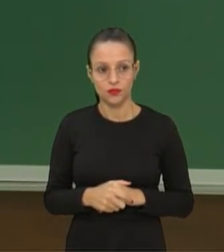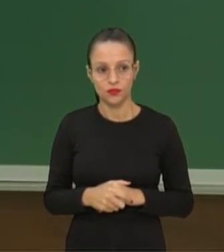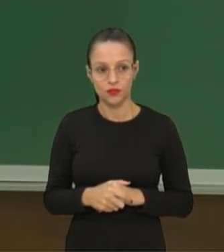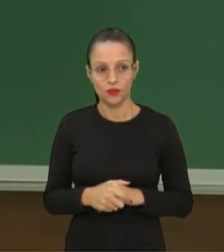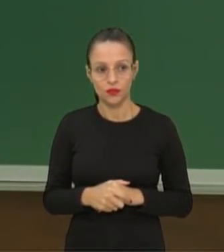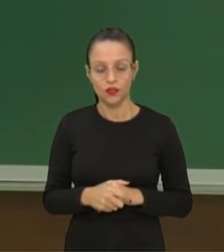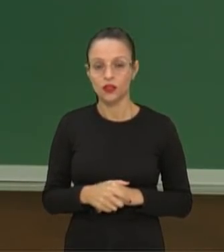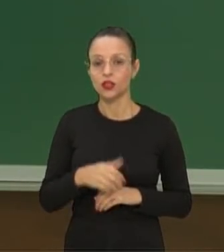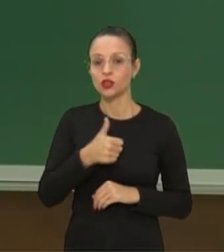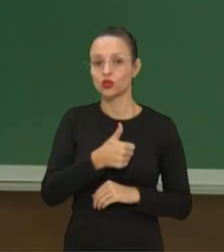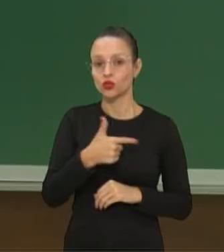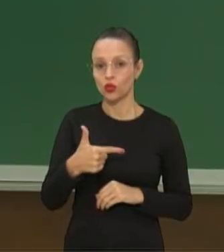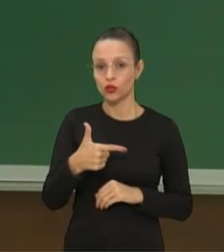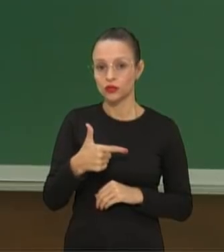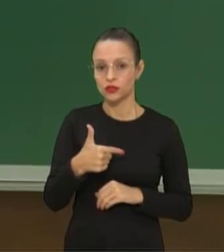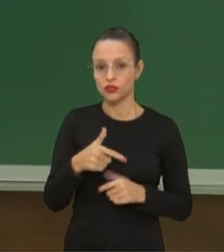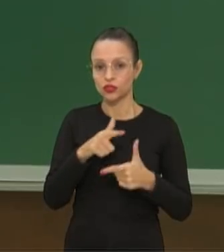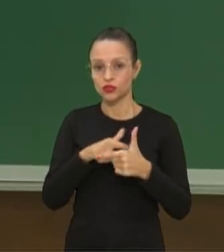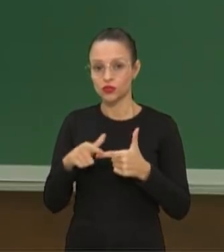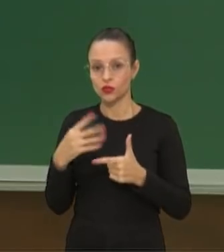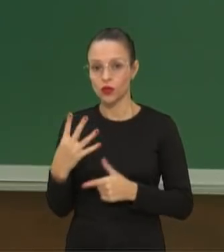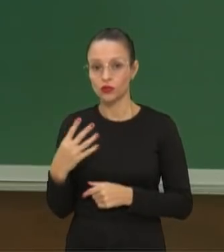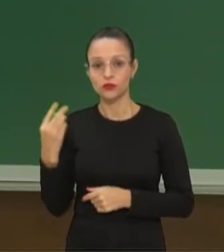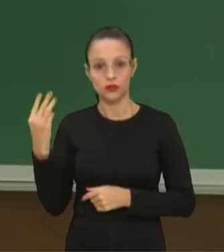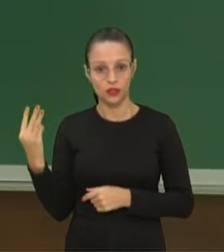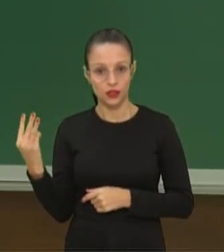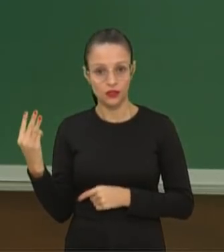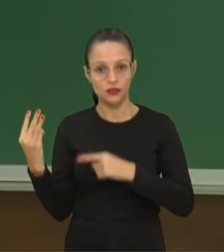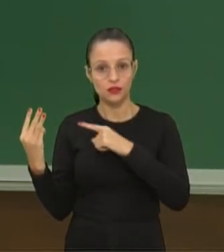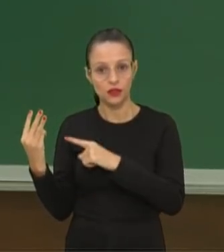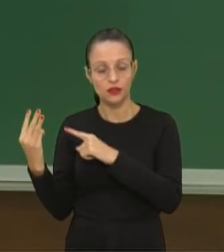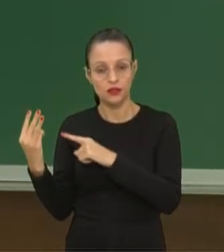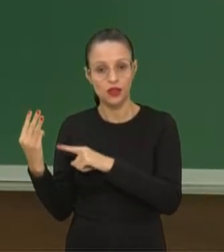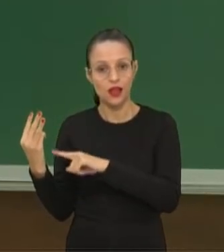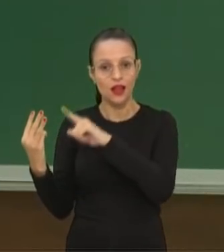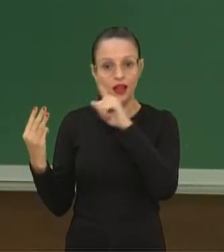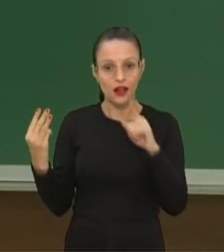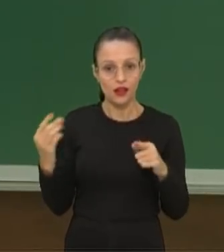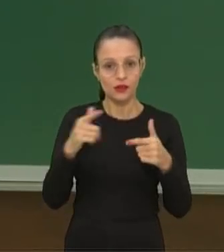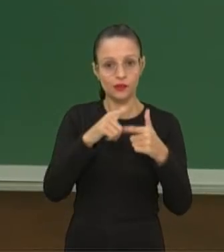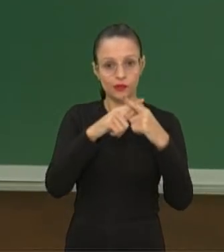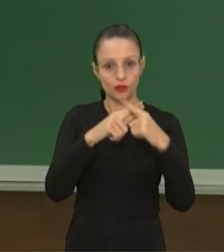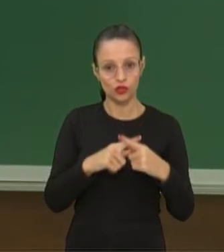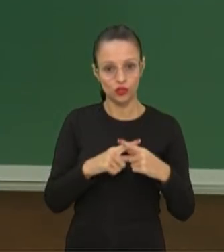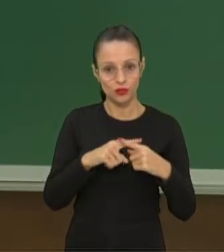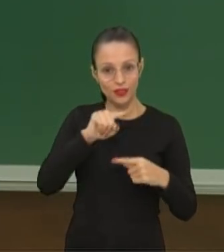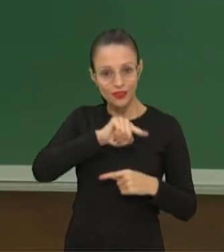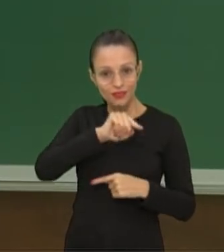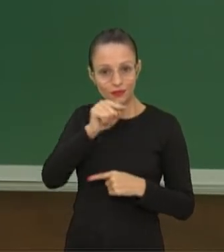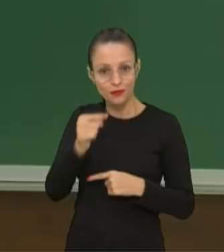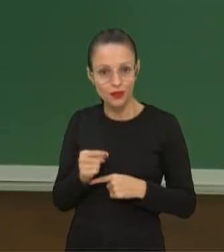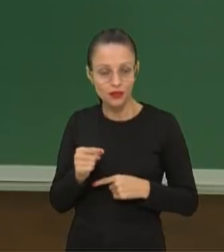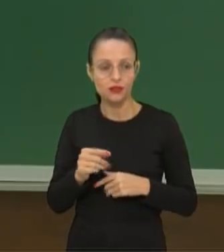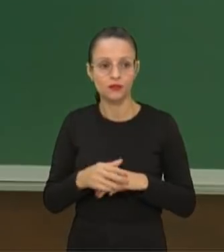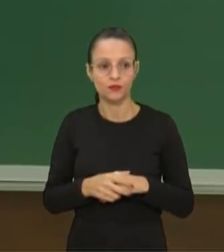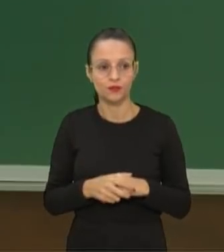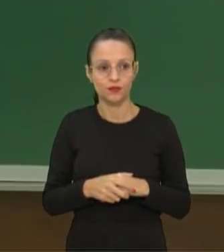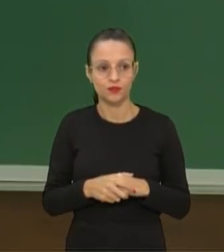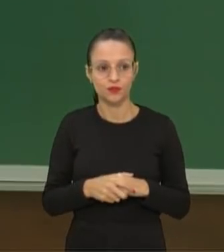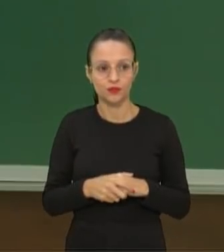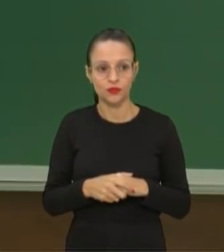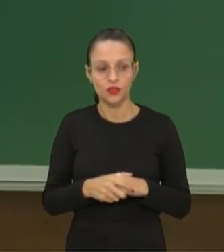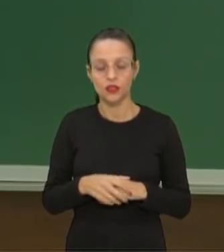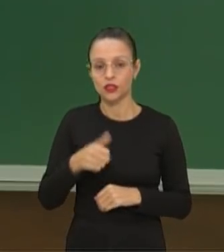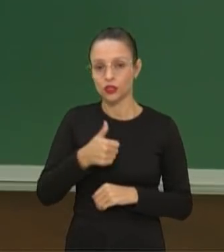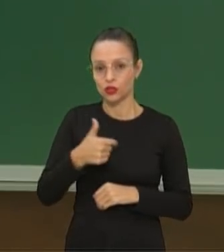12 dividido por 4 é 3. O que que eu faço com esse 3? Multiplica pelo parênteses. 3 vezes o parênteses, tá?